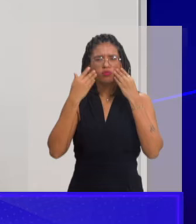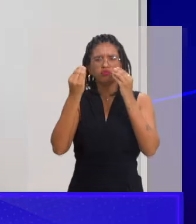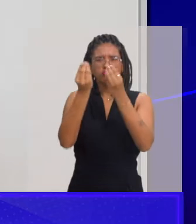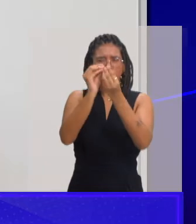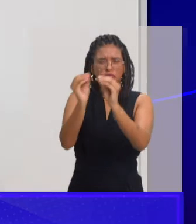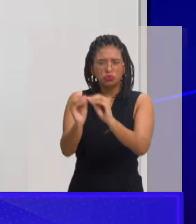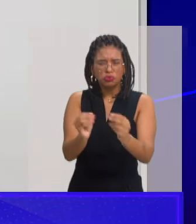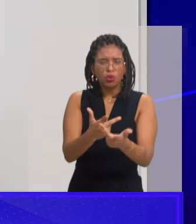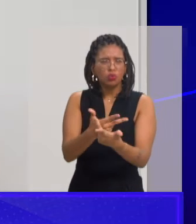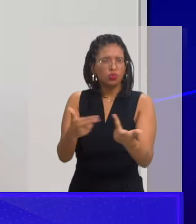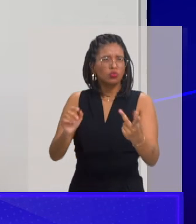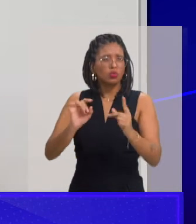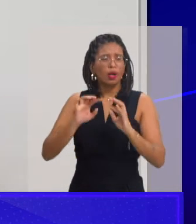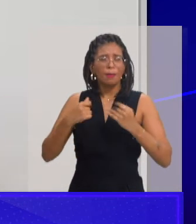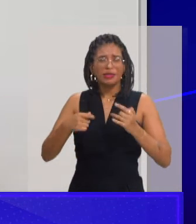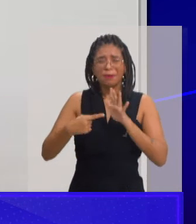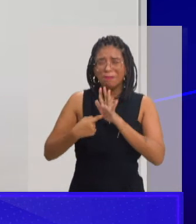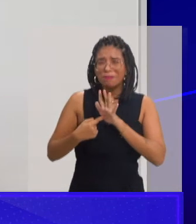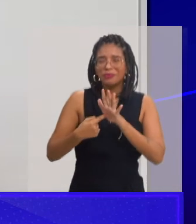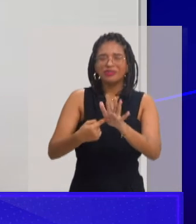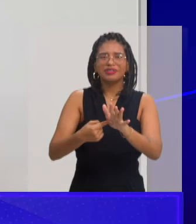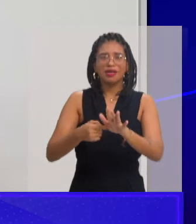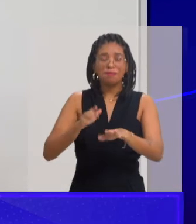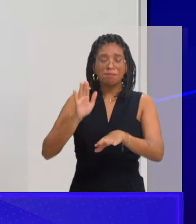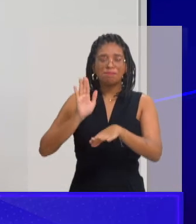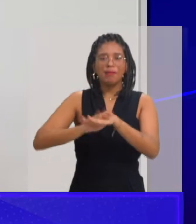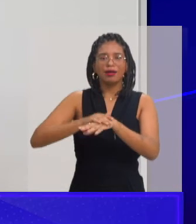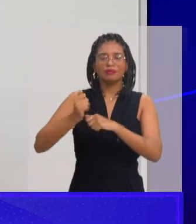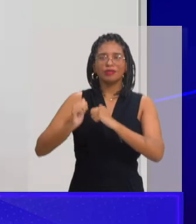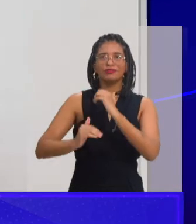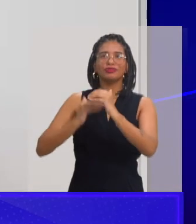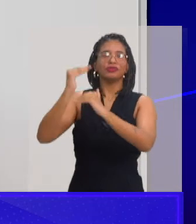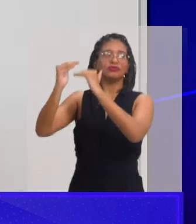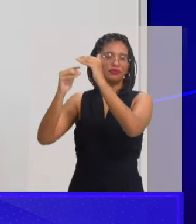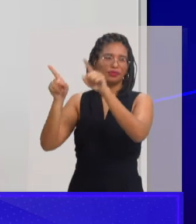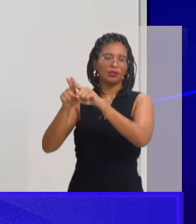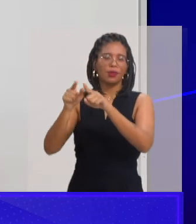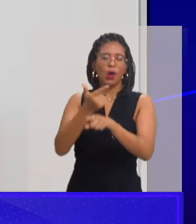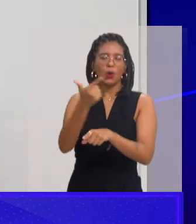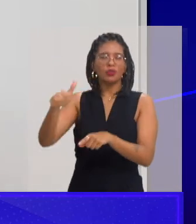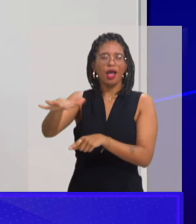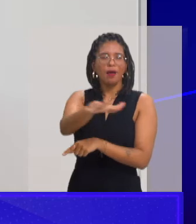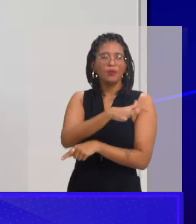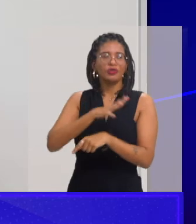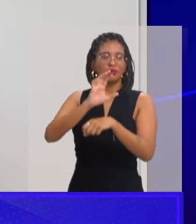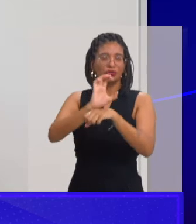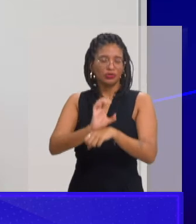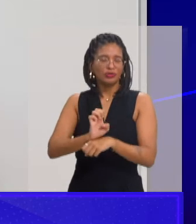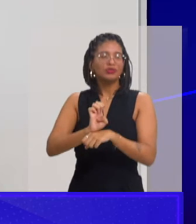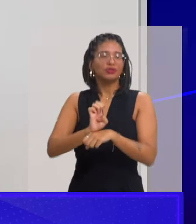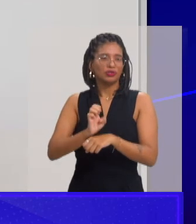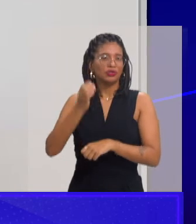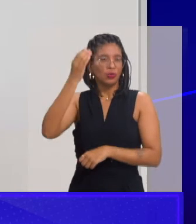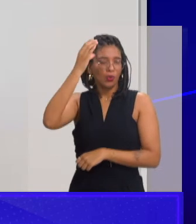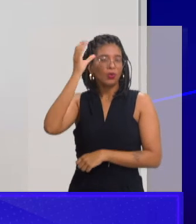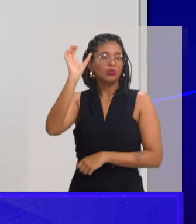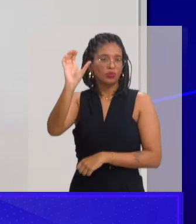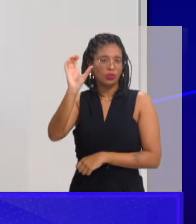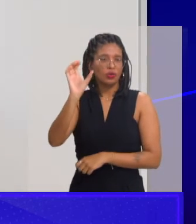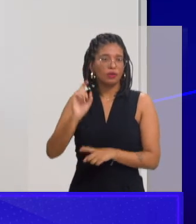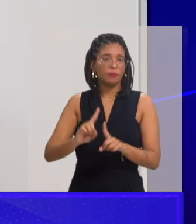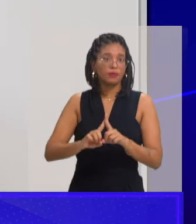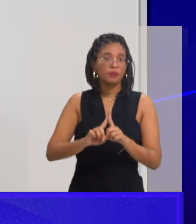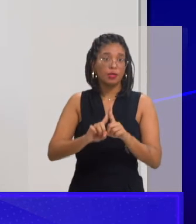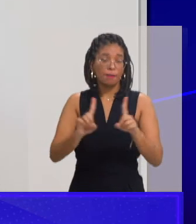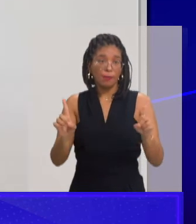outras cidades ou que fomentem, por exemplo, formações, cursos, oficina, workshop, masterclasses, porque